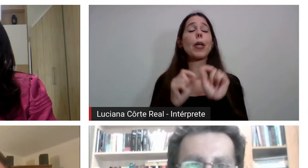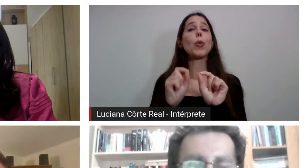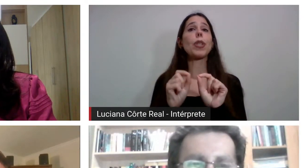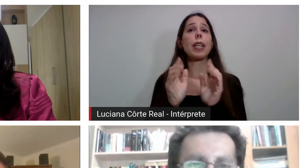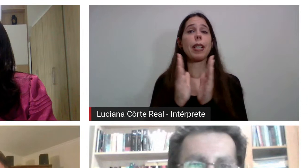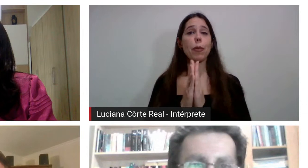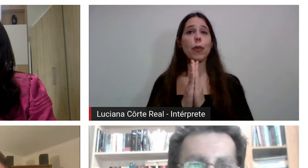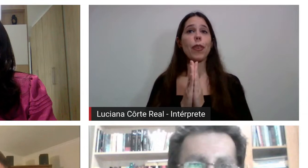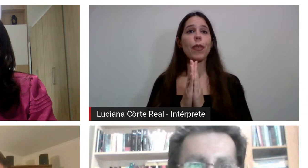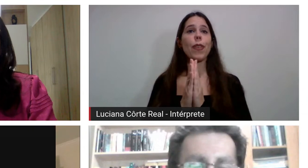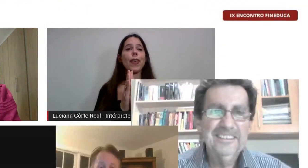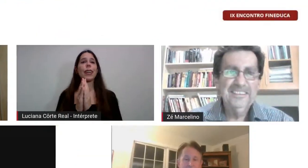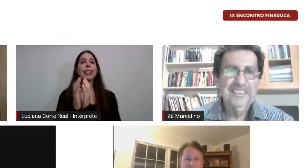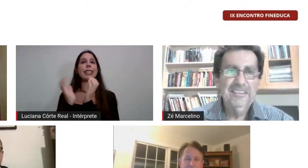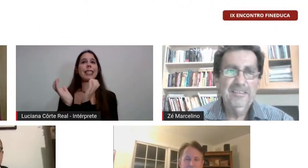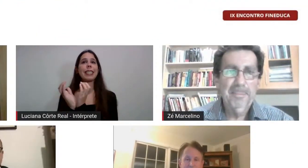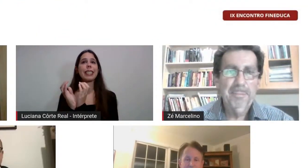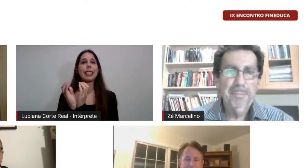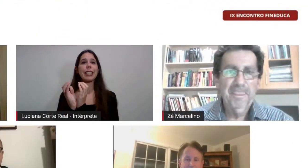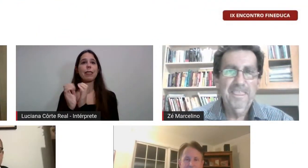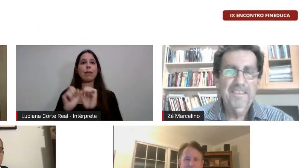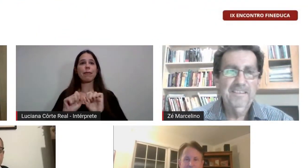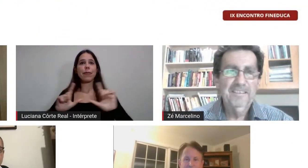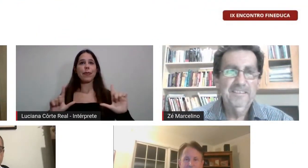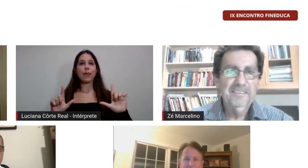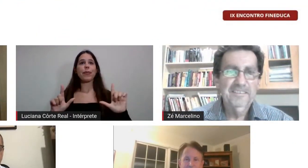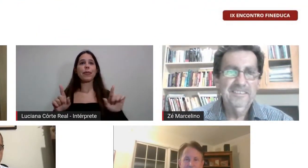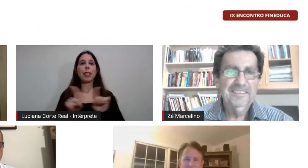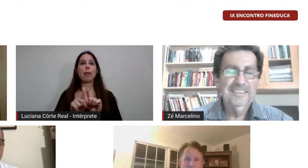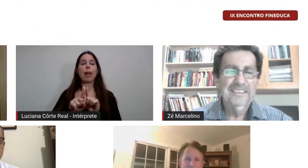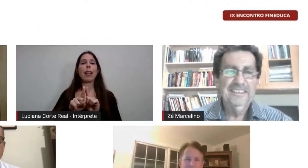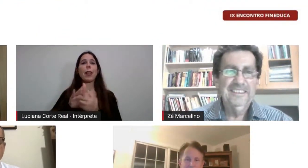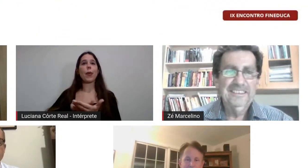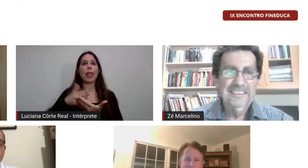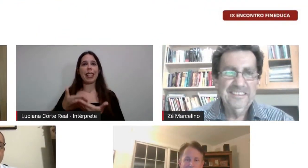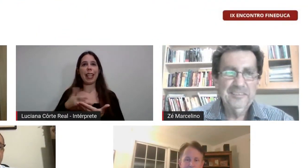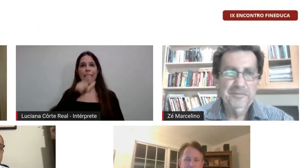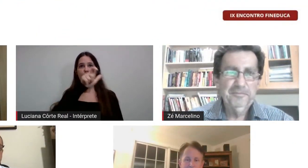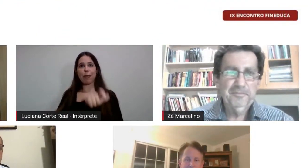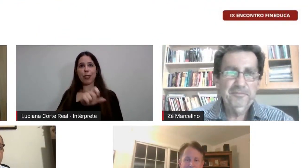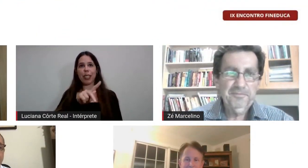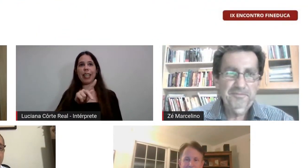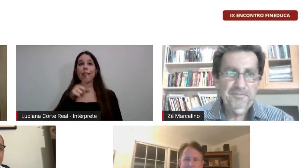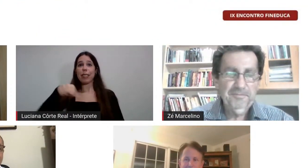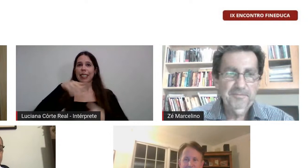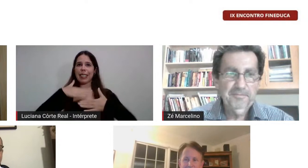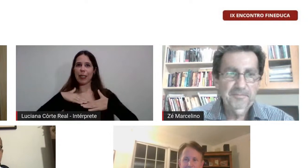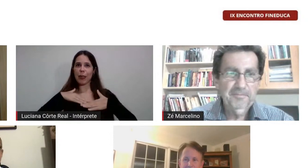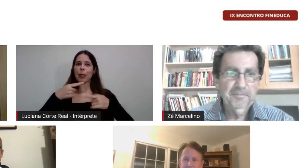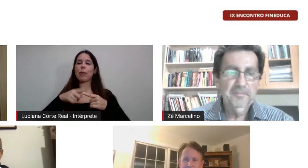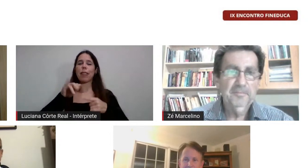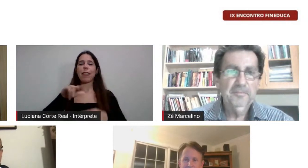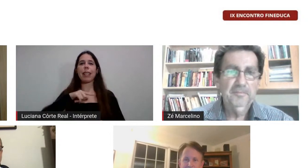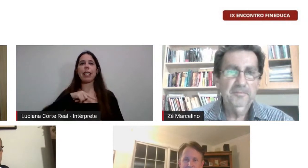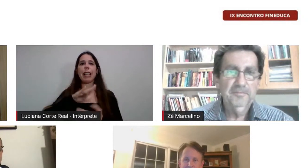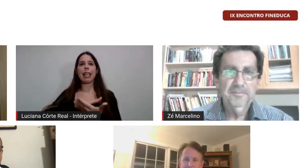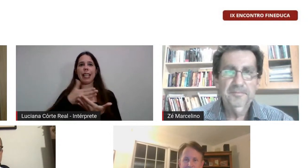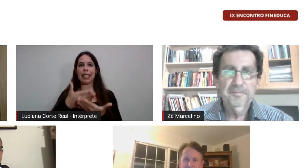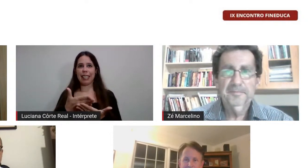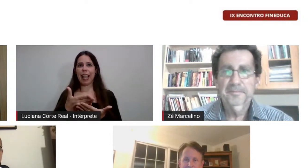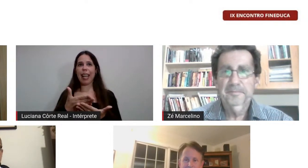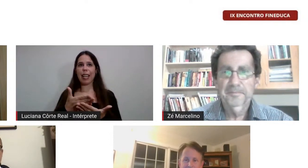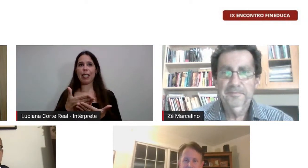na tela o tradutor. Então, pessoal, fiquem tranquilos, teremos um tradutor aqui também para facilitar